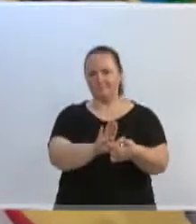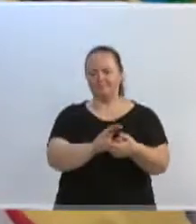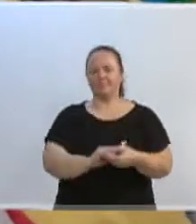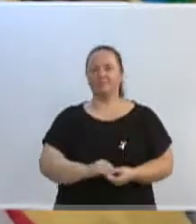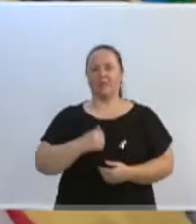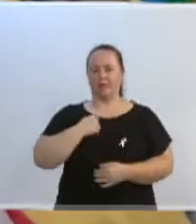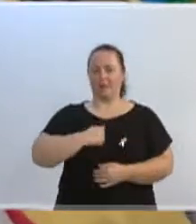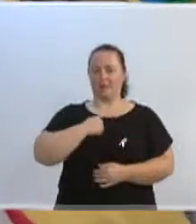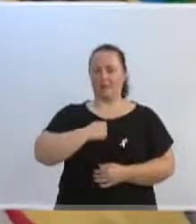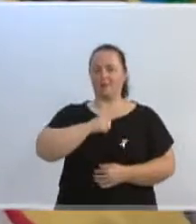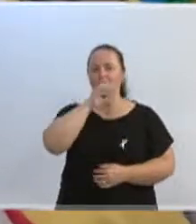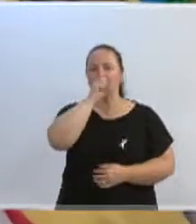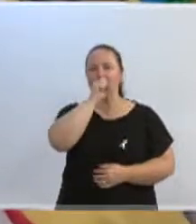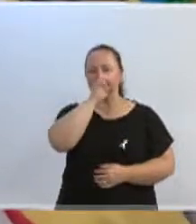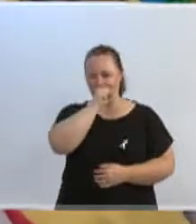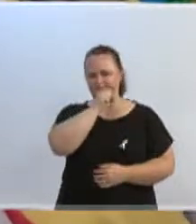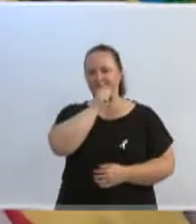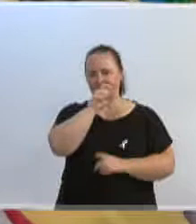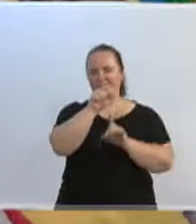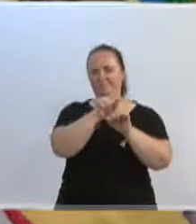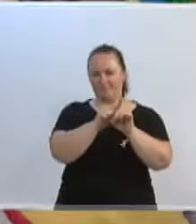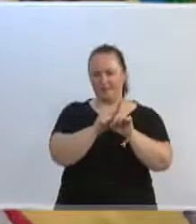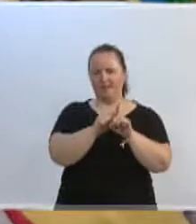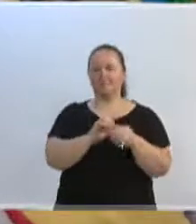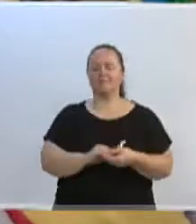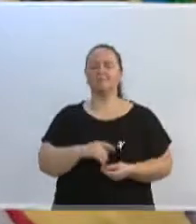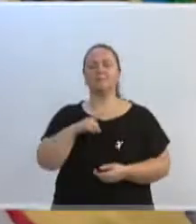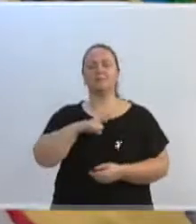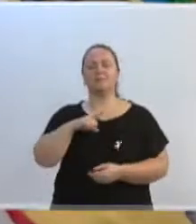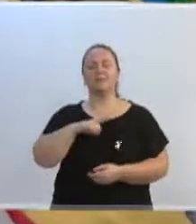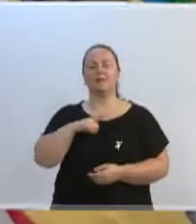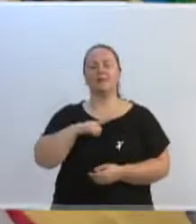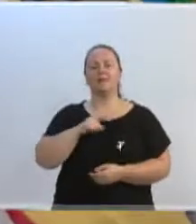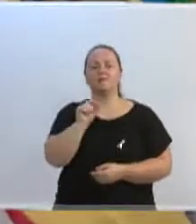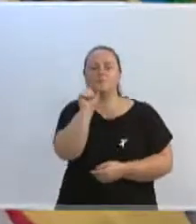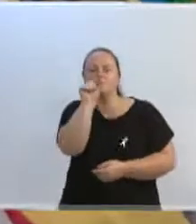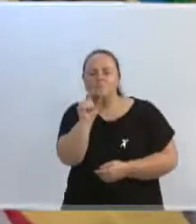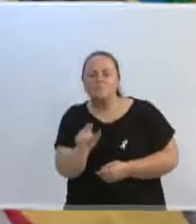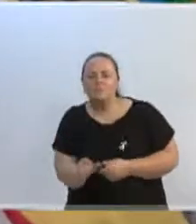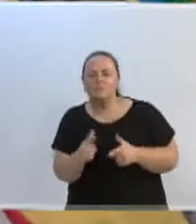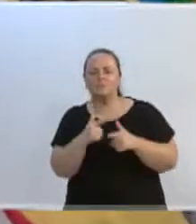Agosto Laranja, que fala sobre os portadores de mielo meningocele,